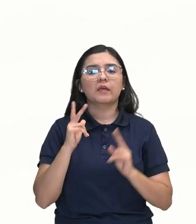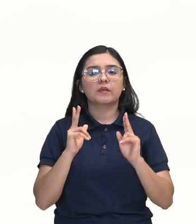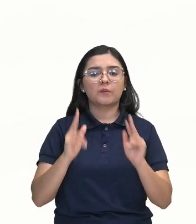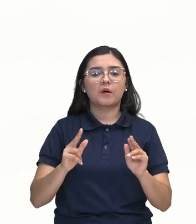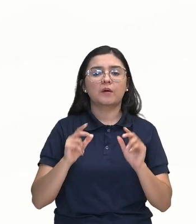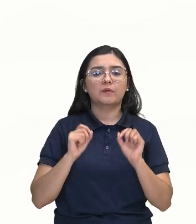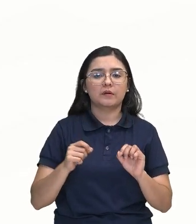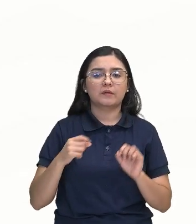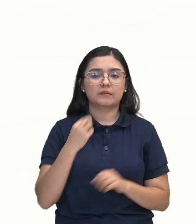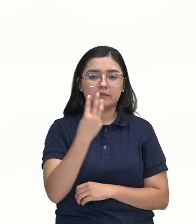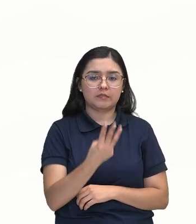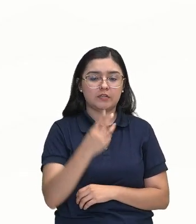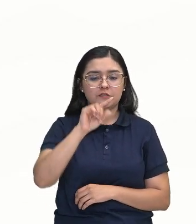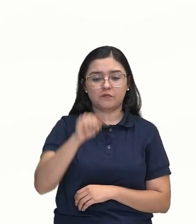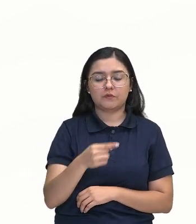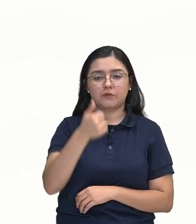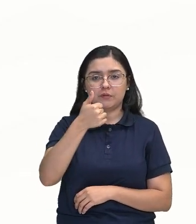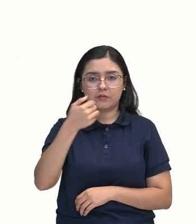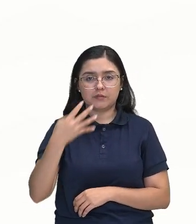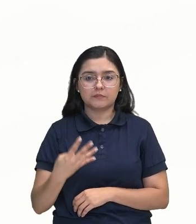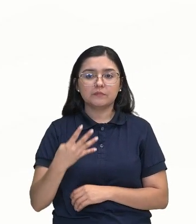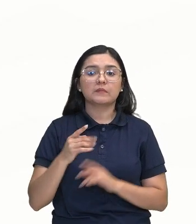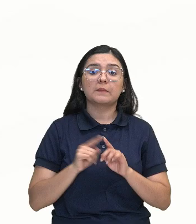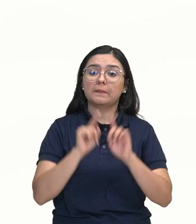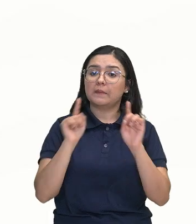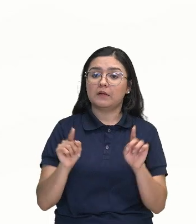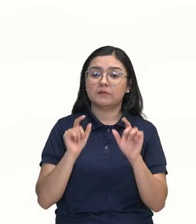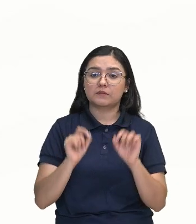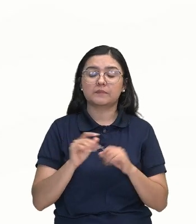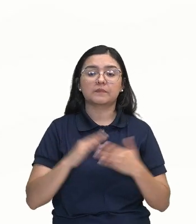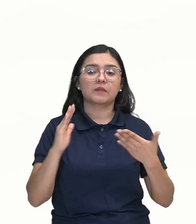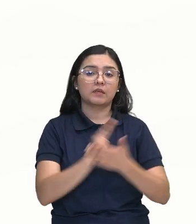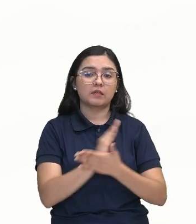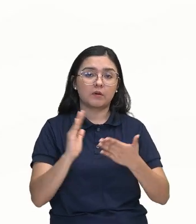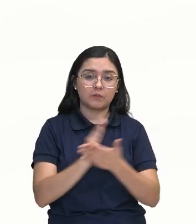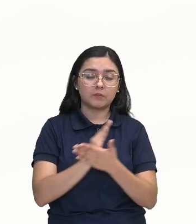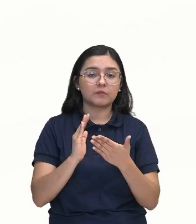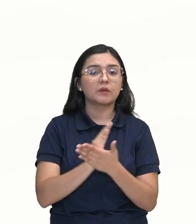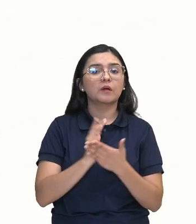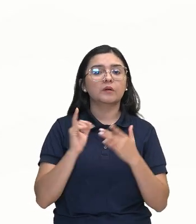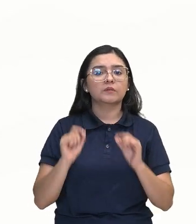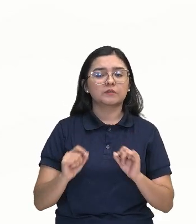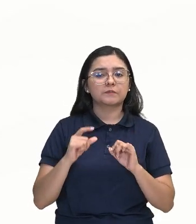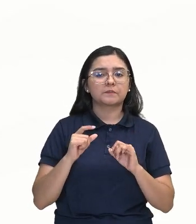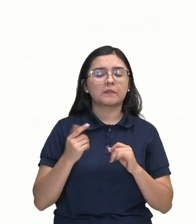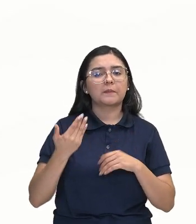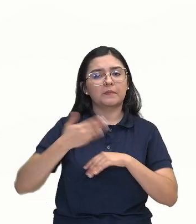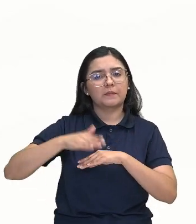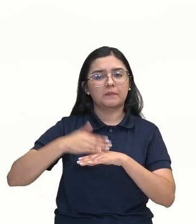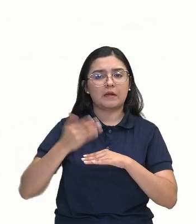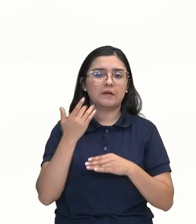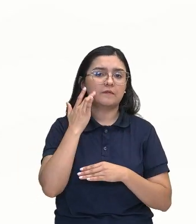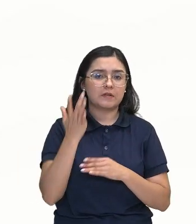a 3,14, tá bom? Mas, em algumas situações de exercícios, para facilitar o